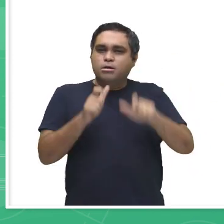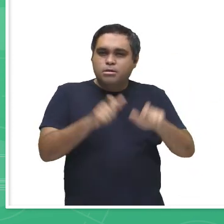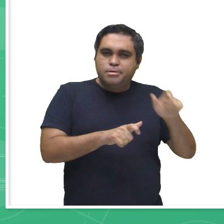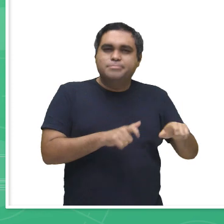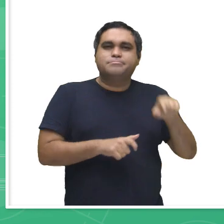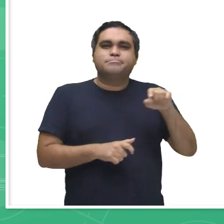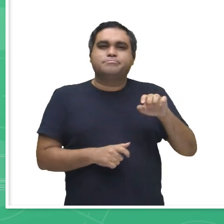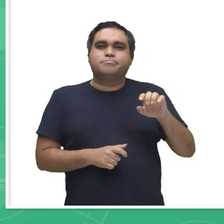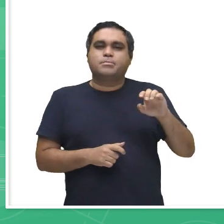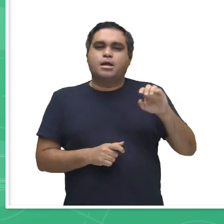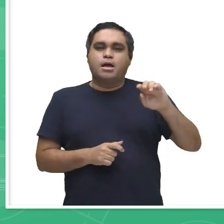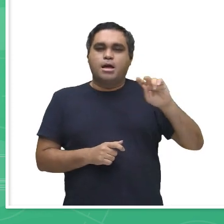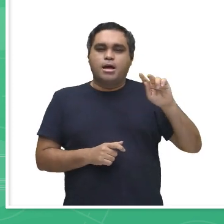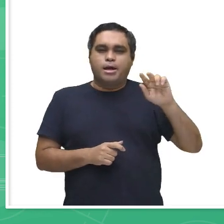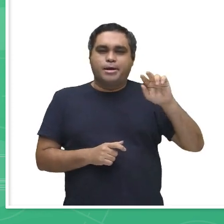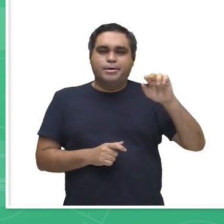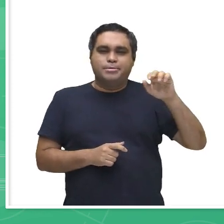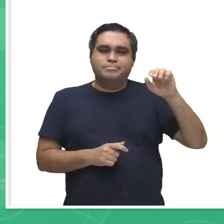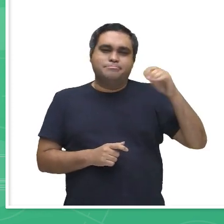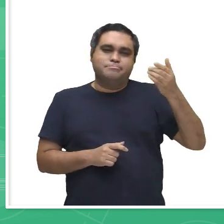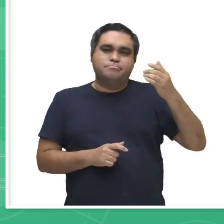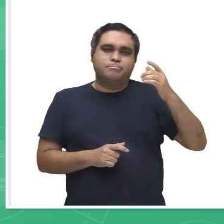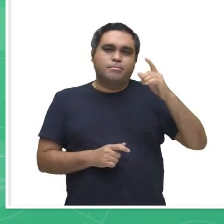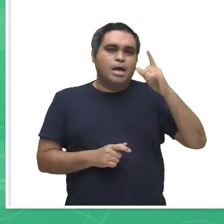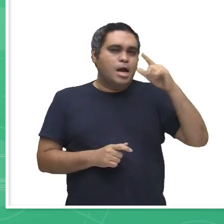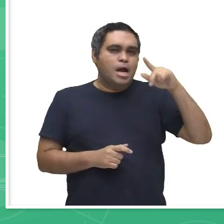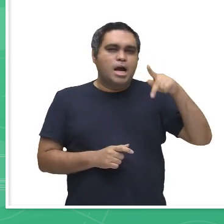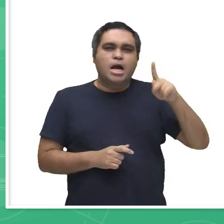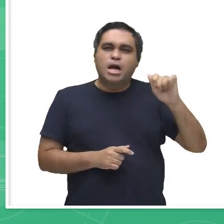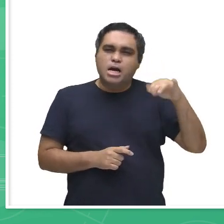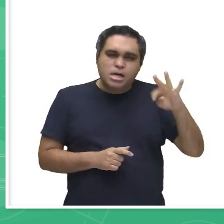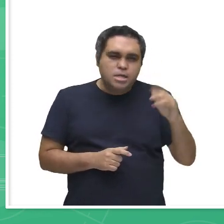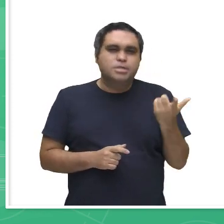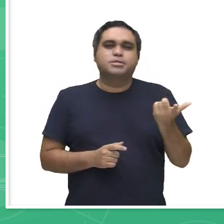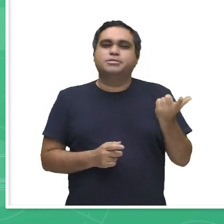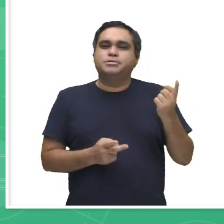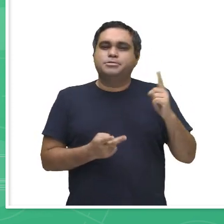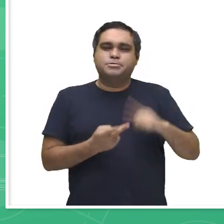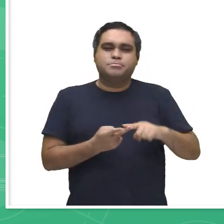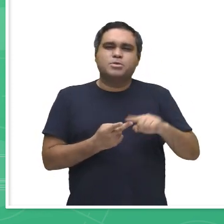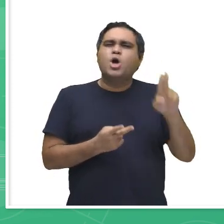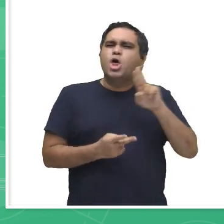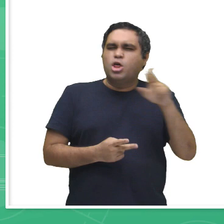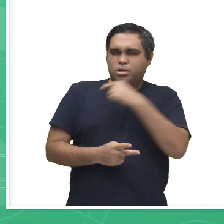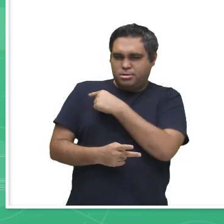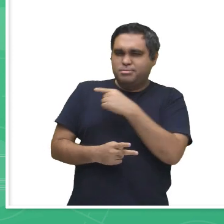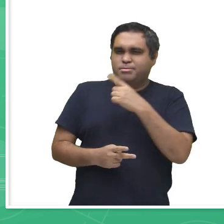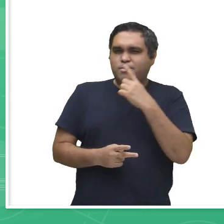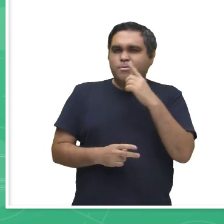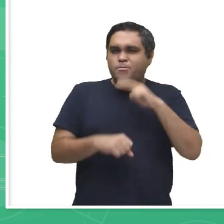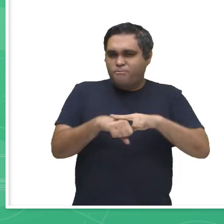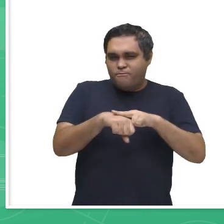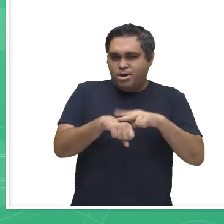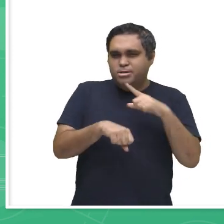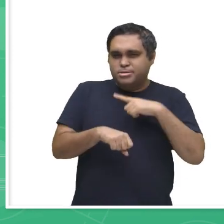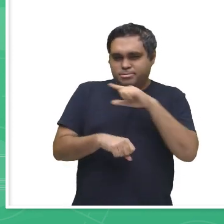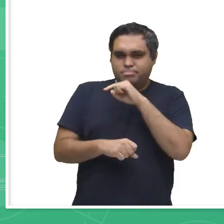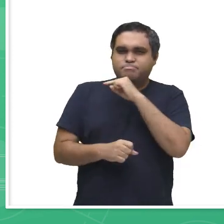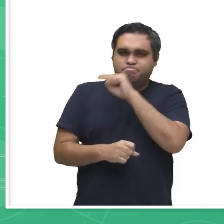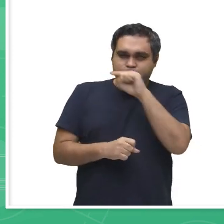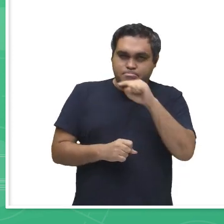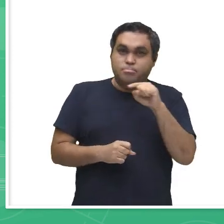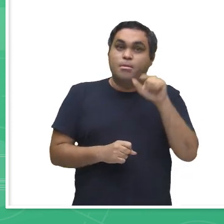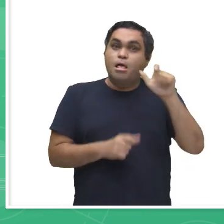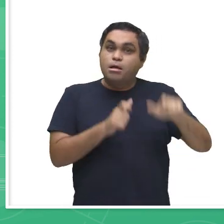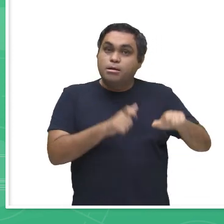Immanuel Kant, Hegel, John Locke, esse camaradazinho aqui vão ser as bases de todo esse pensamento aí. E aí, vocês percebem